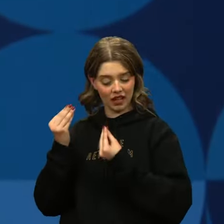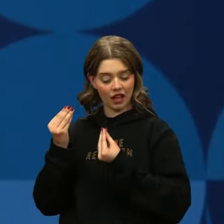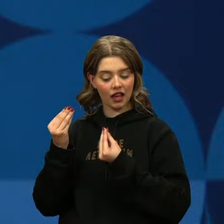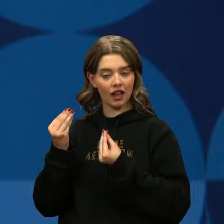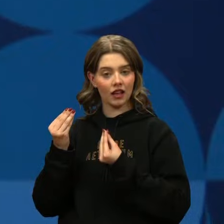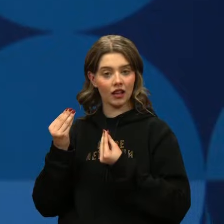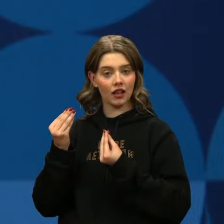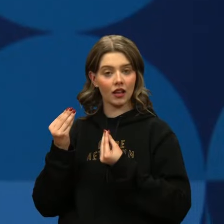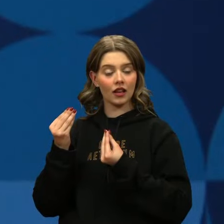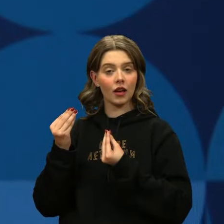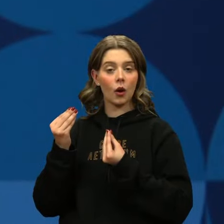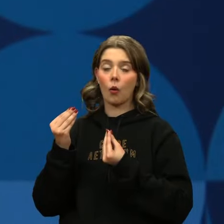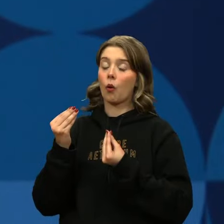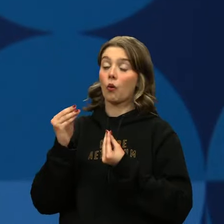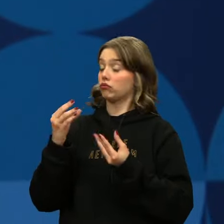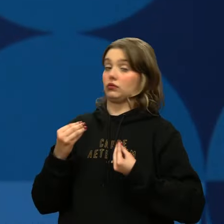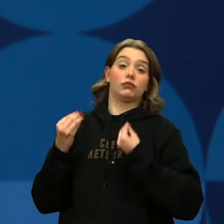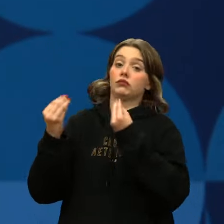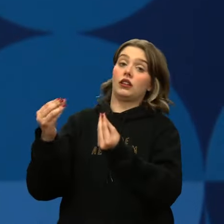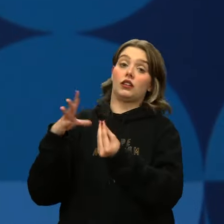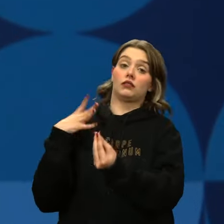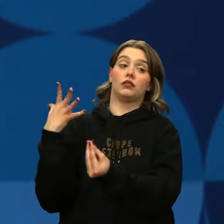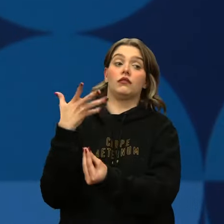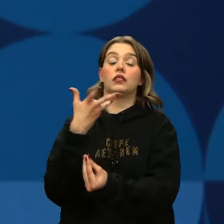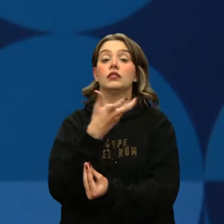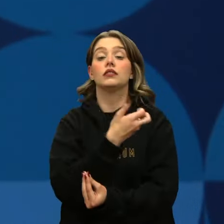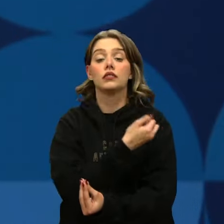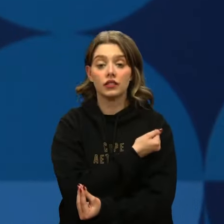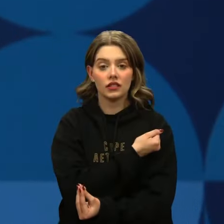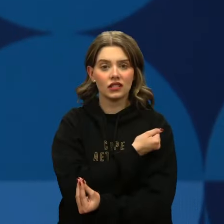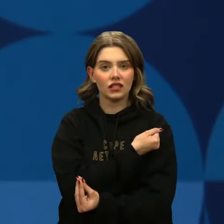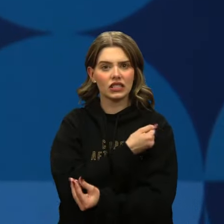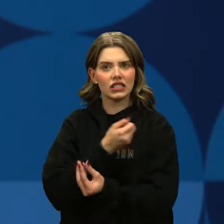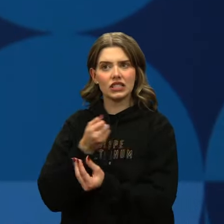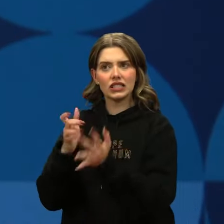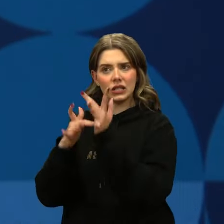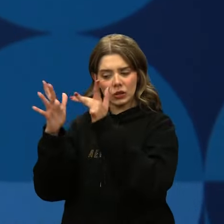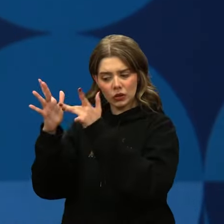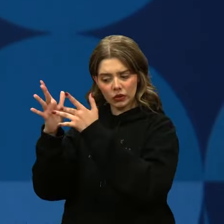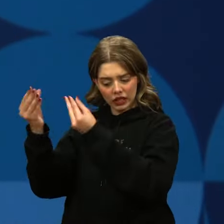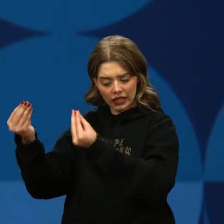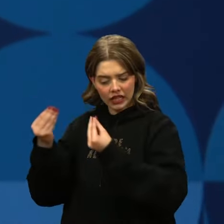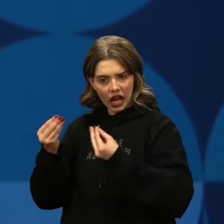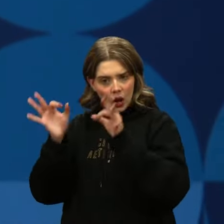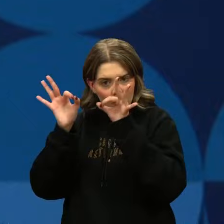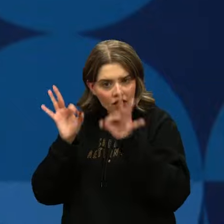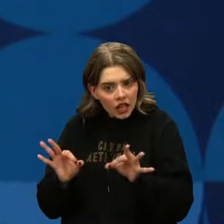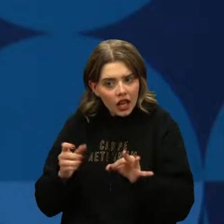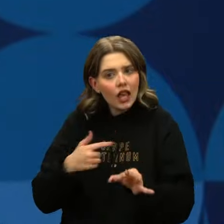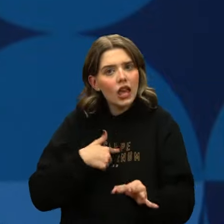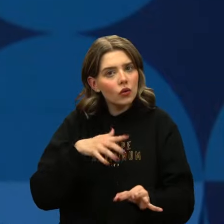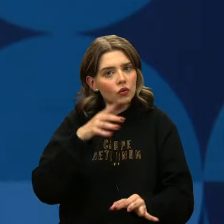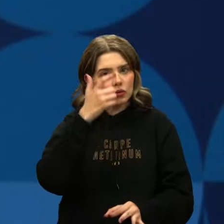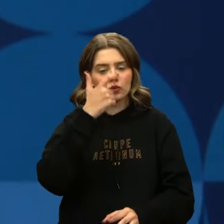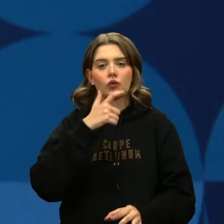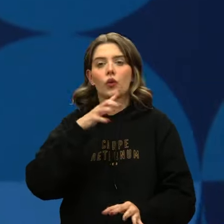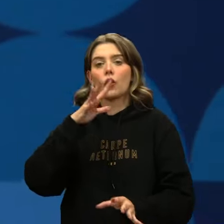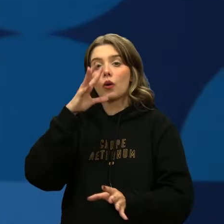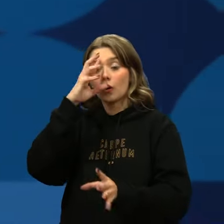a salvação. Jesus estava dando uma certeza em meio às incertezas. Eu sou confiável